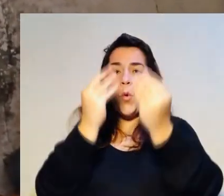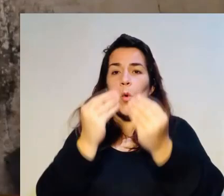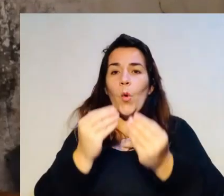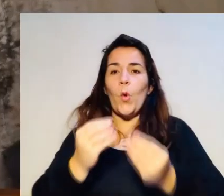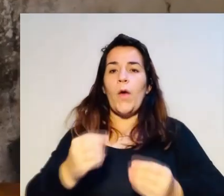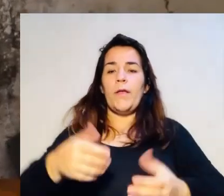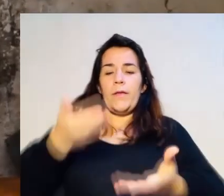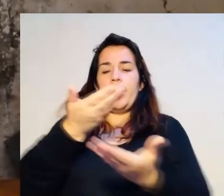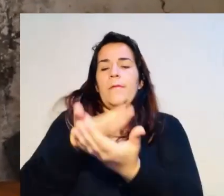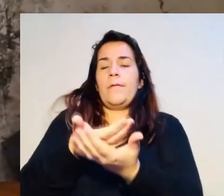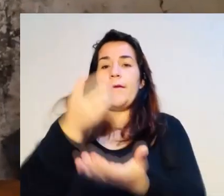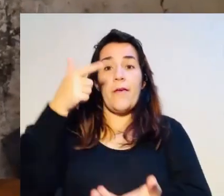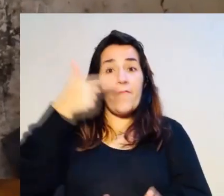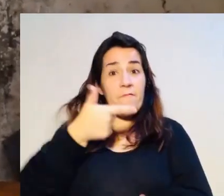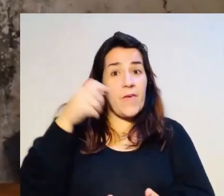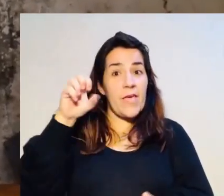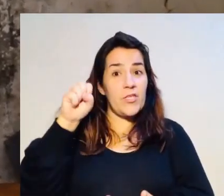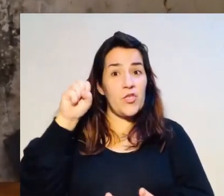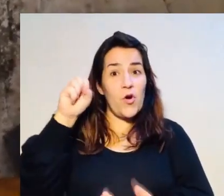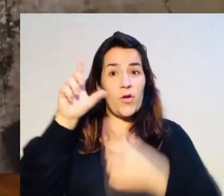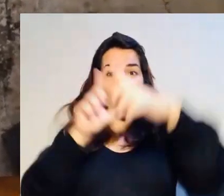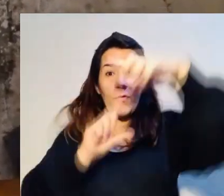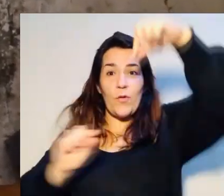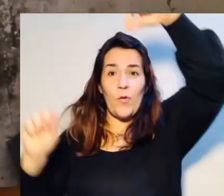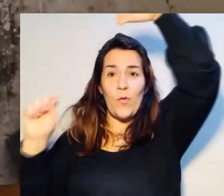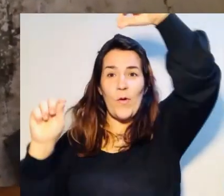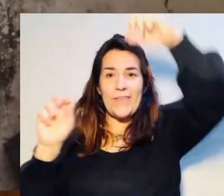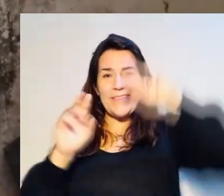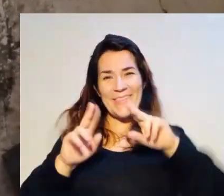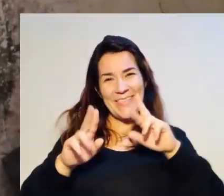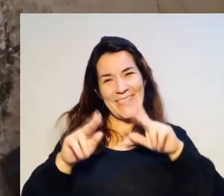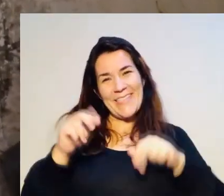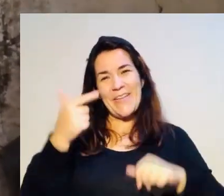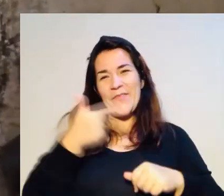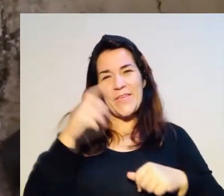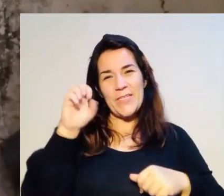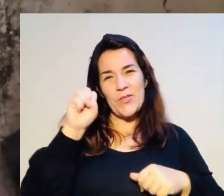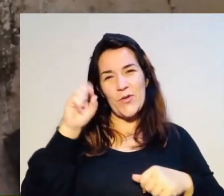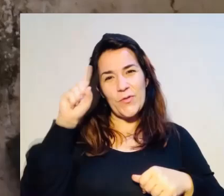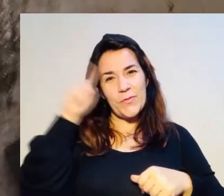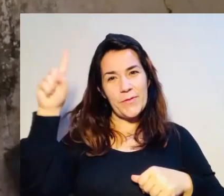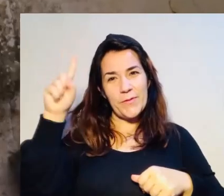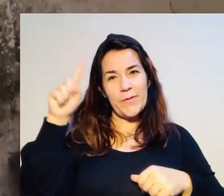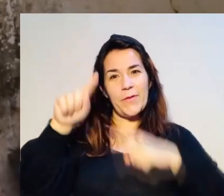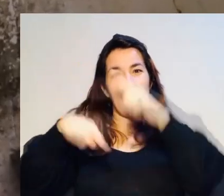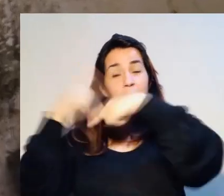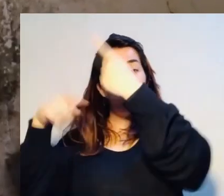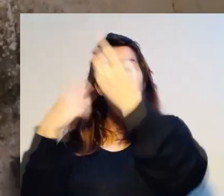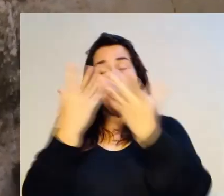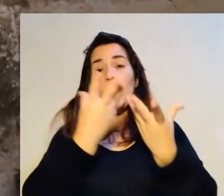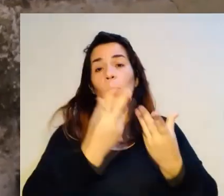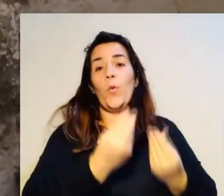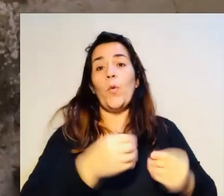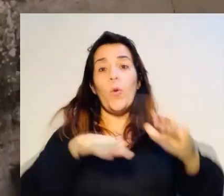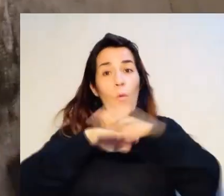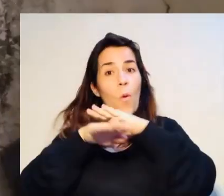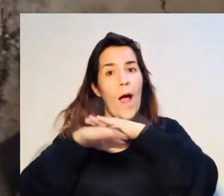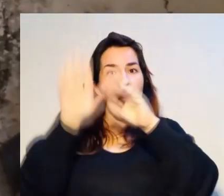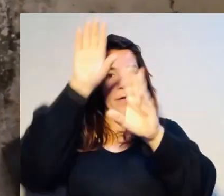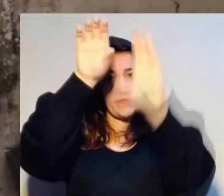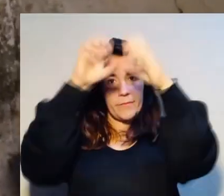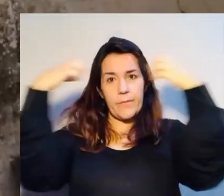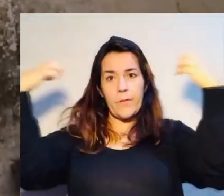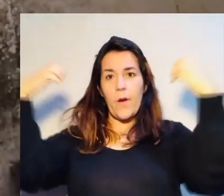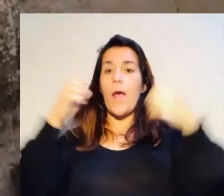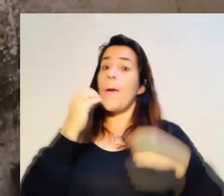Filtra depois de 28 luas, que você já sabe que são 28 dias. Depois de filtrado, armazena no